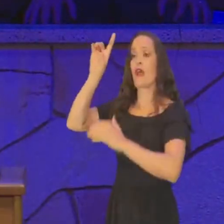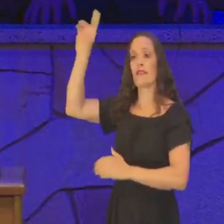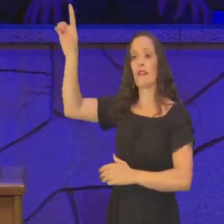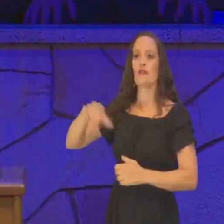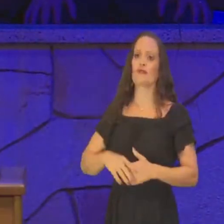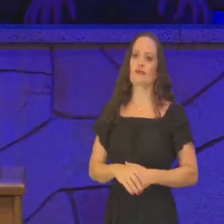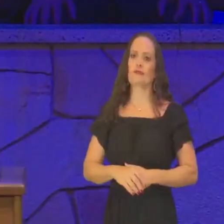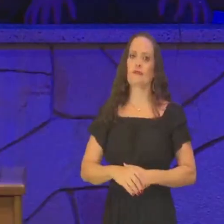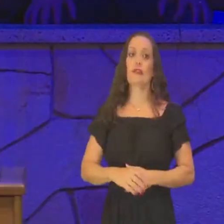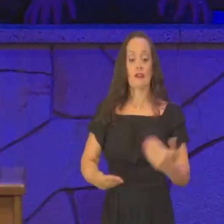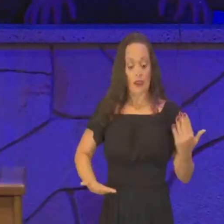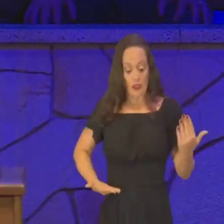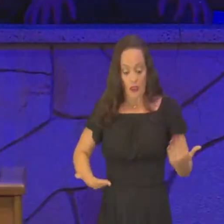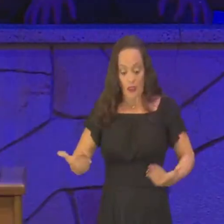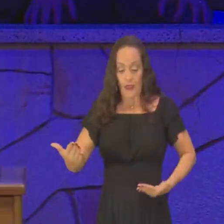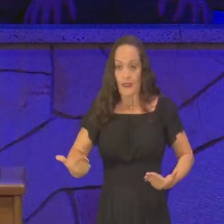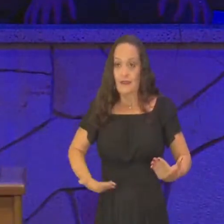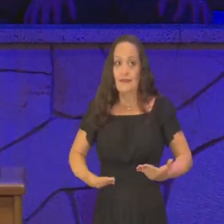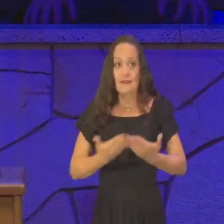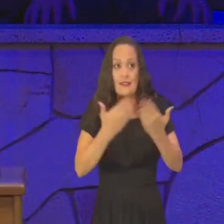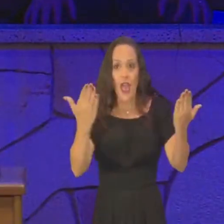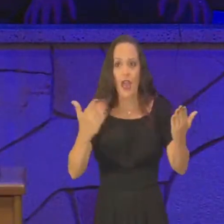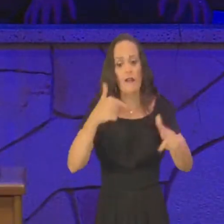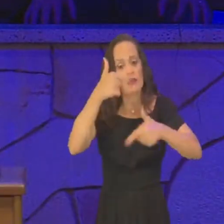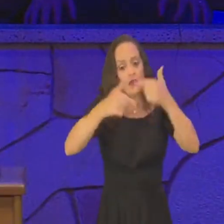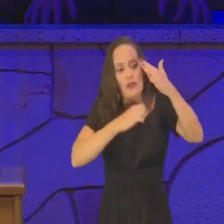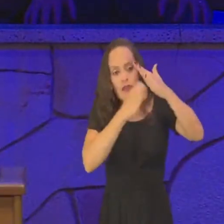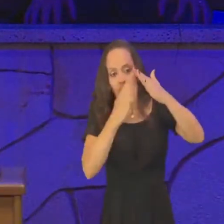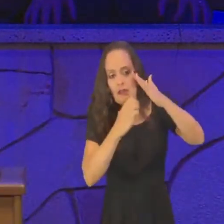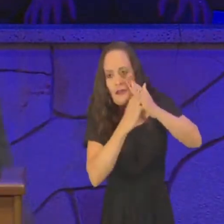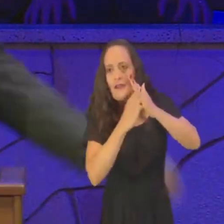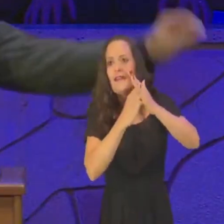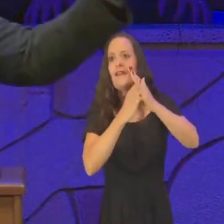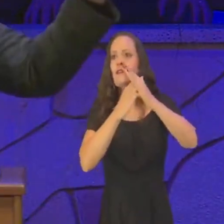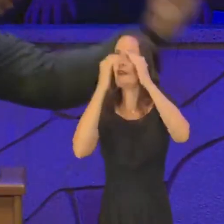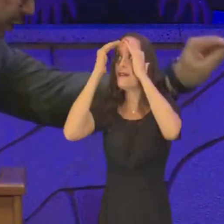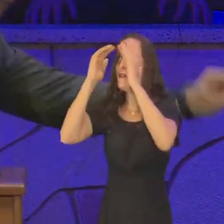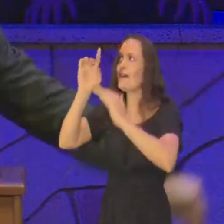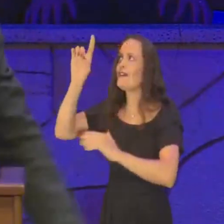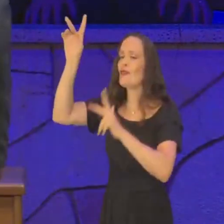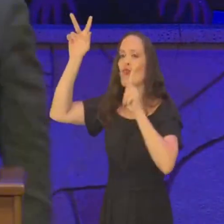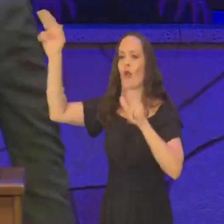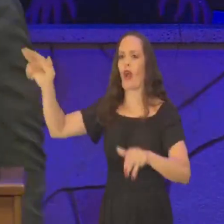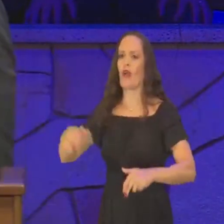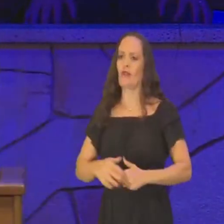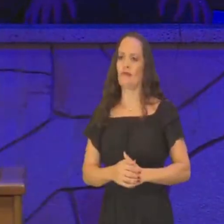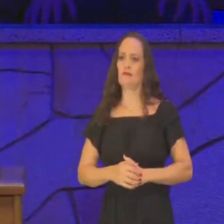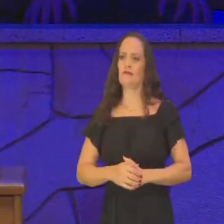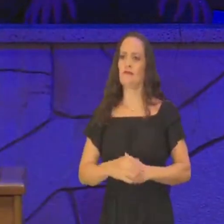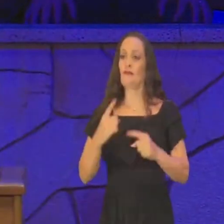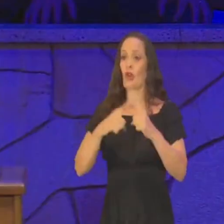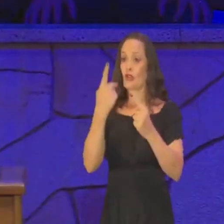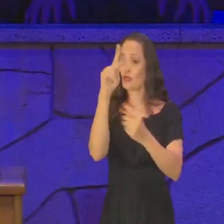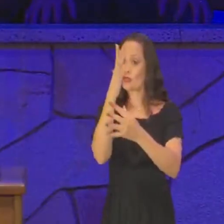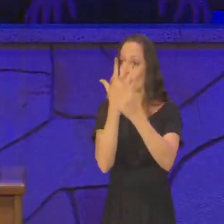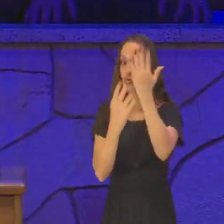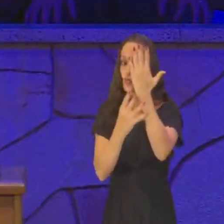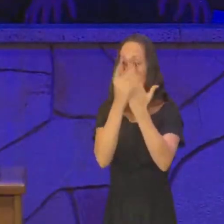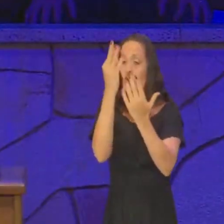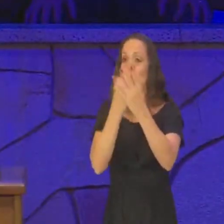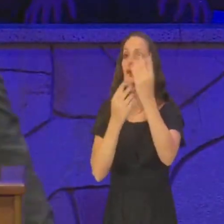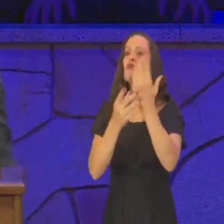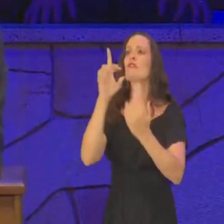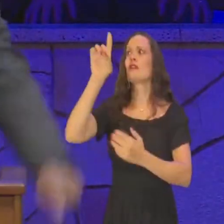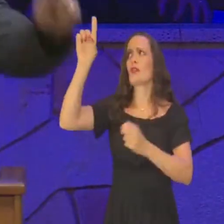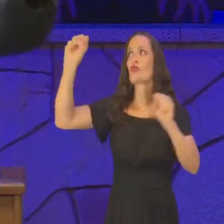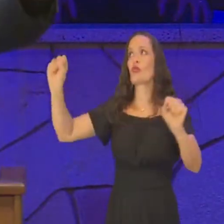Servo, dedique-se na sua empresa, no seu trabalho, como ao Senhor, porque tudo que você faz com as suas mãos, você glorifica o